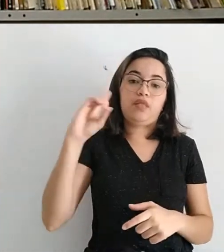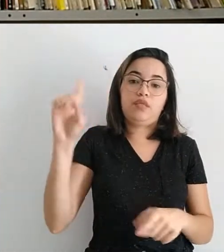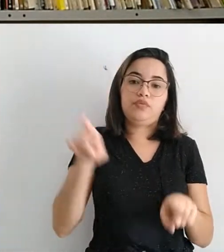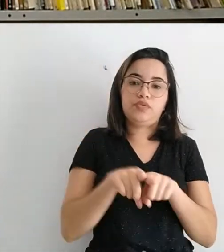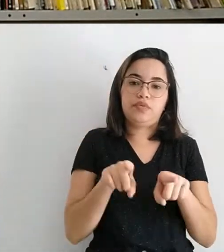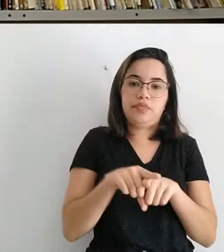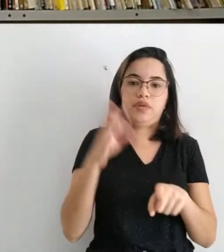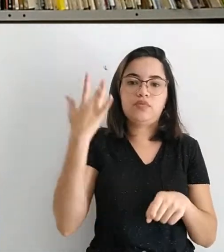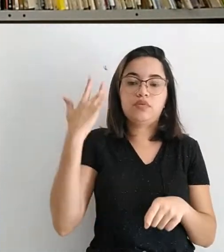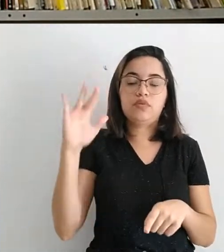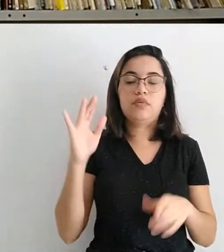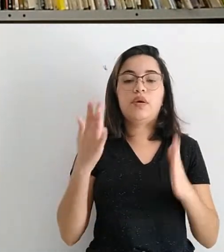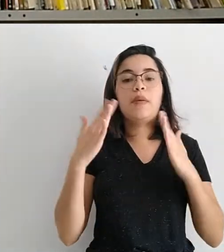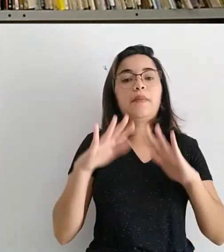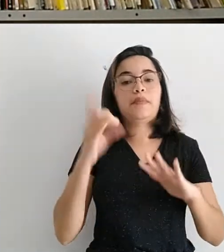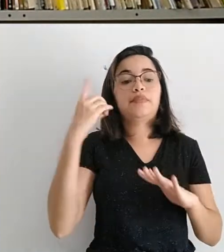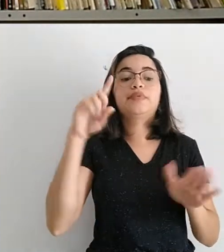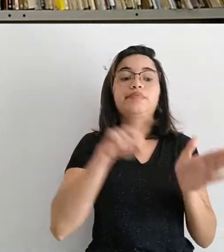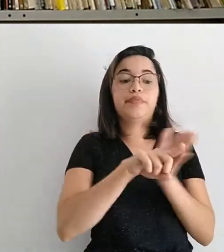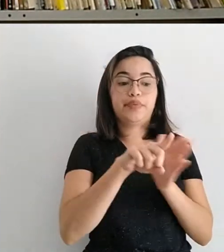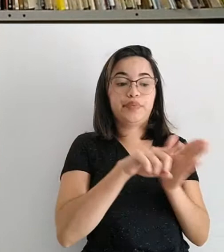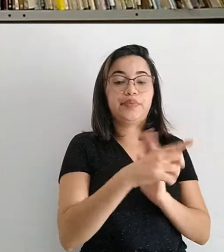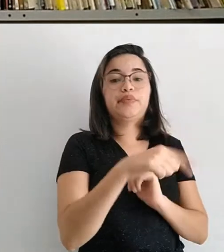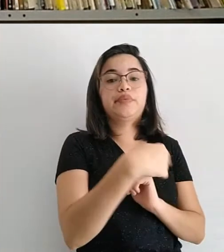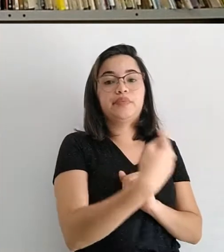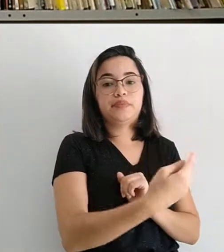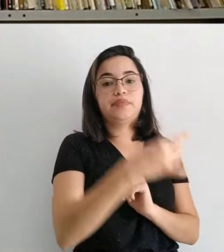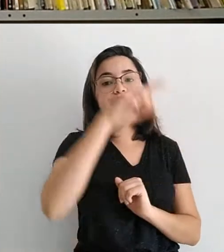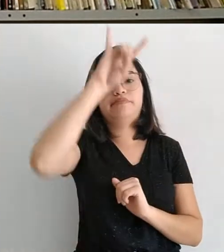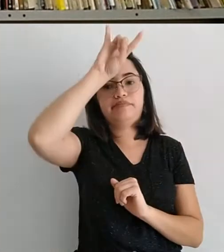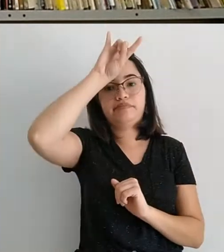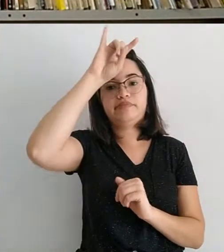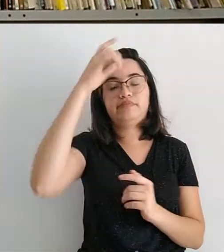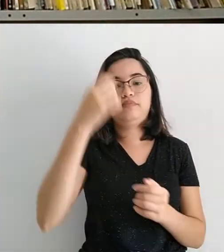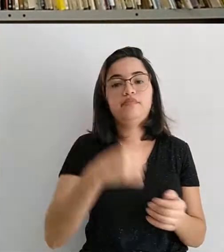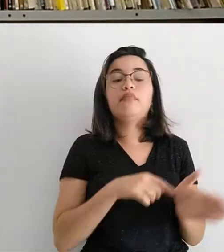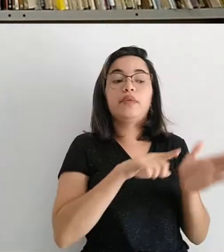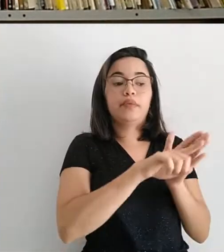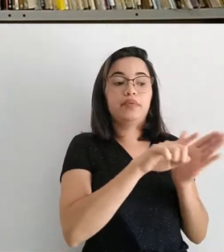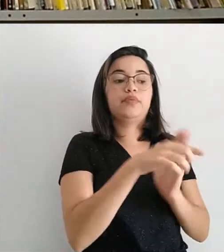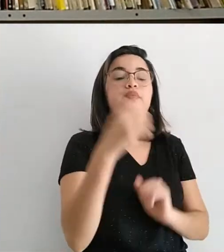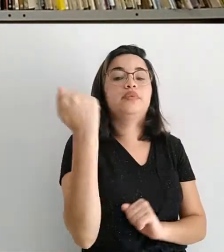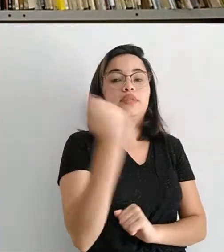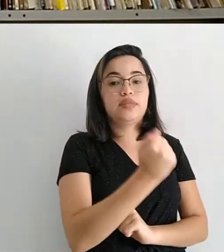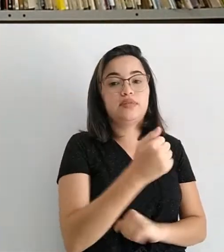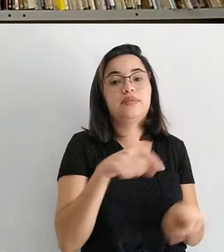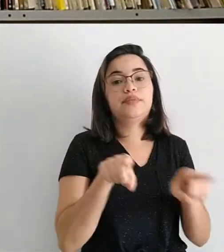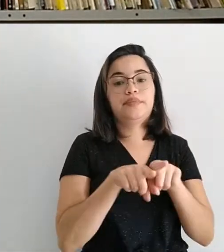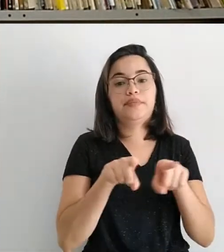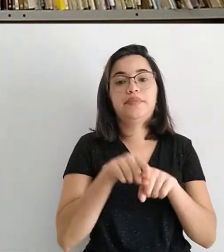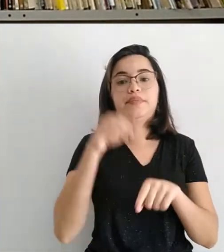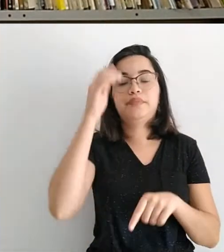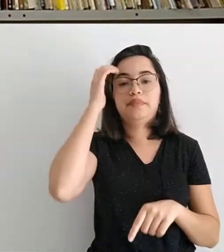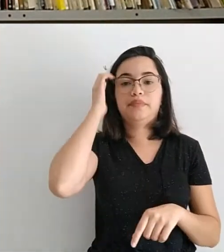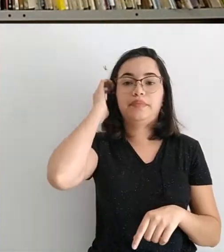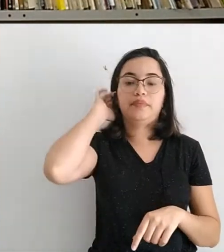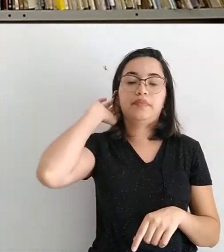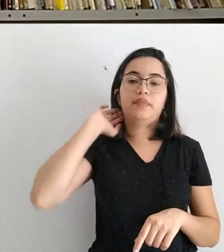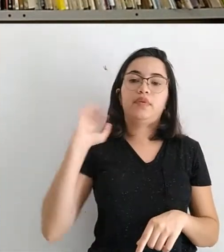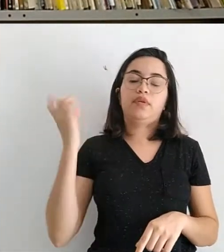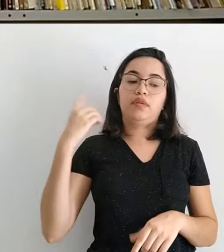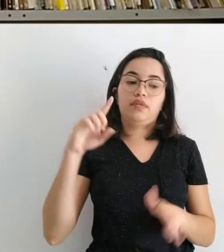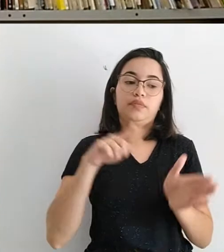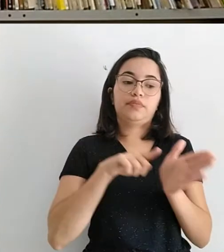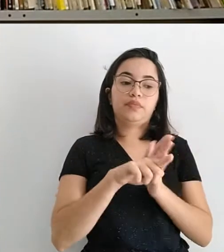Deus também não sabia, mas Deus cobrou dele o adultério e cobrou dele o assassinato, e